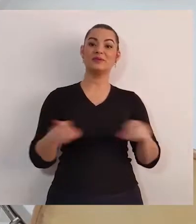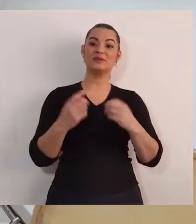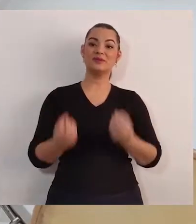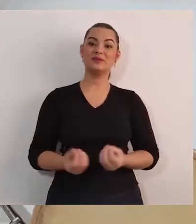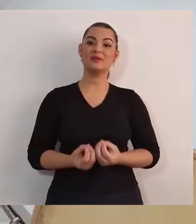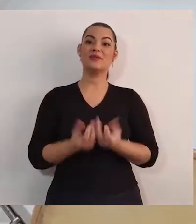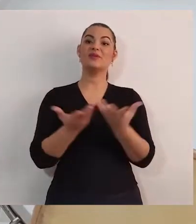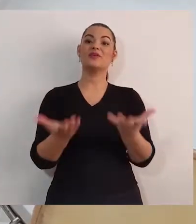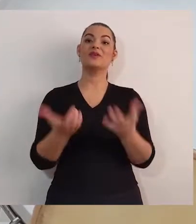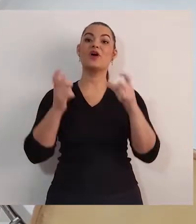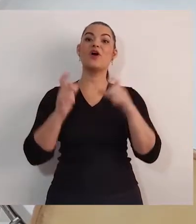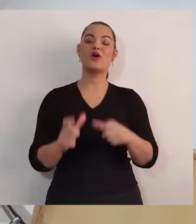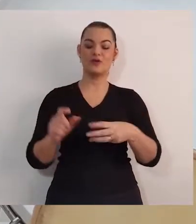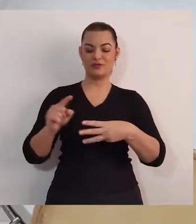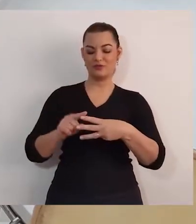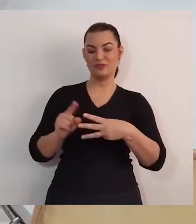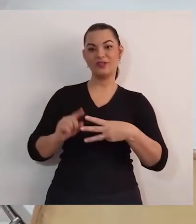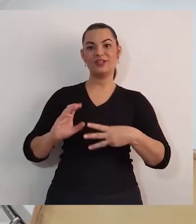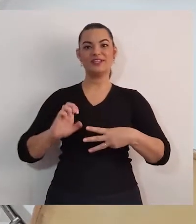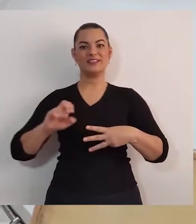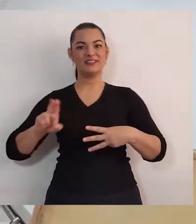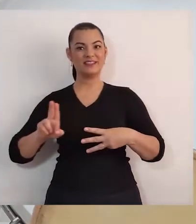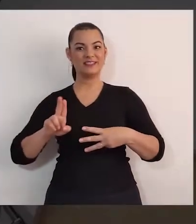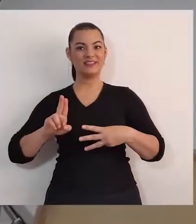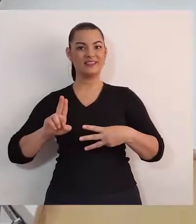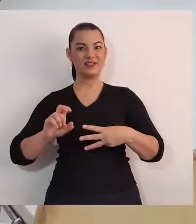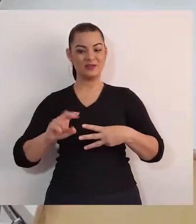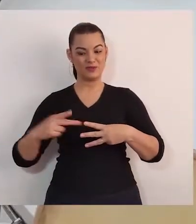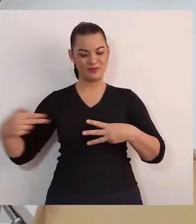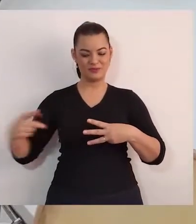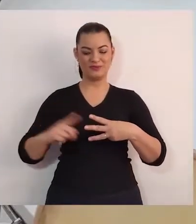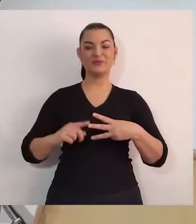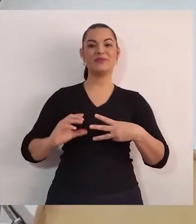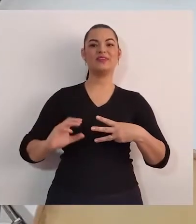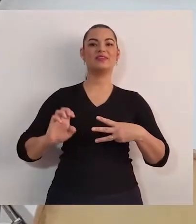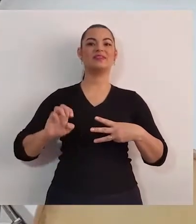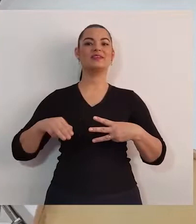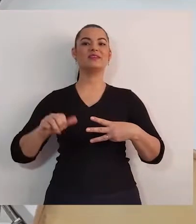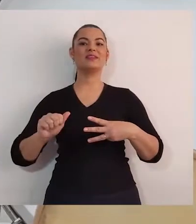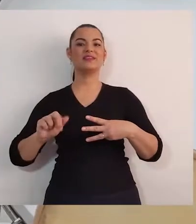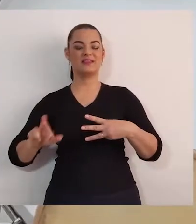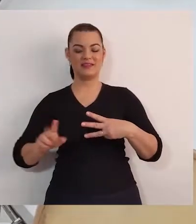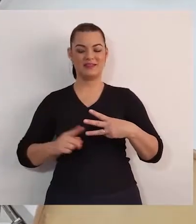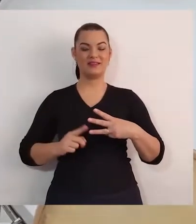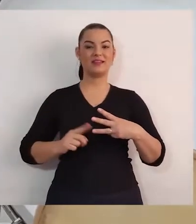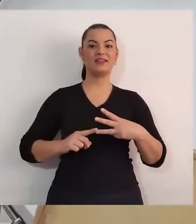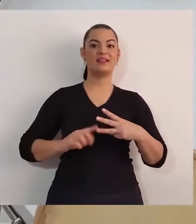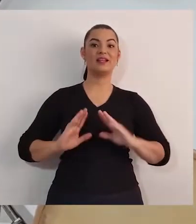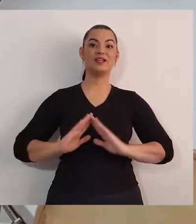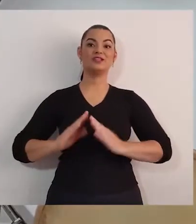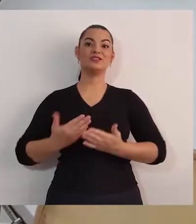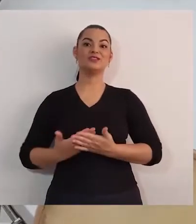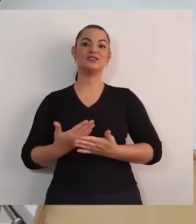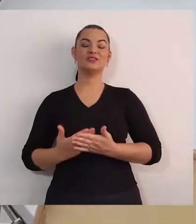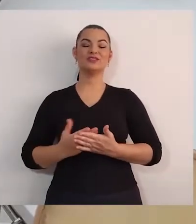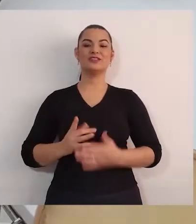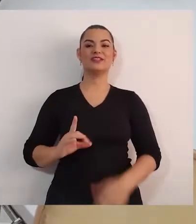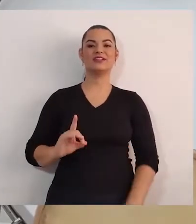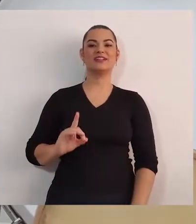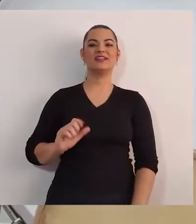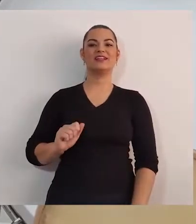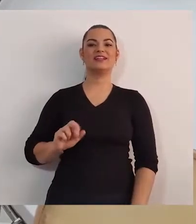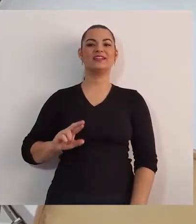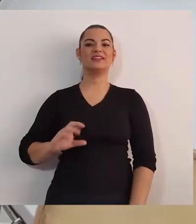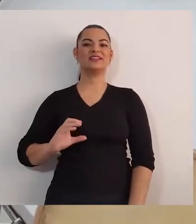CNEAR e EPG Darcy Ribeiro. No programa anterior, aqui do Saberes em Casa, conhecemos um pouquinho